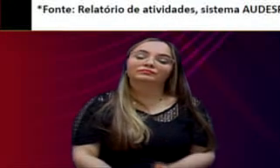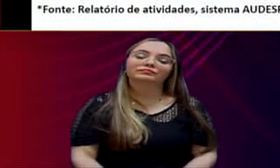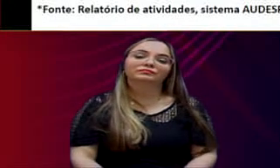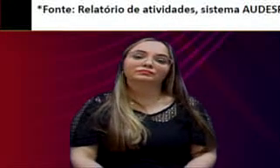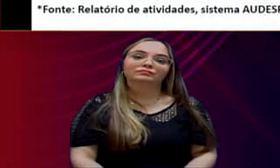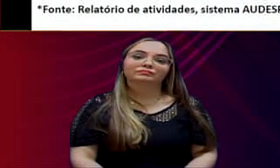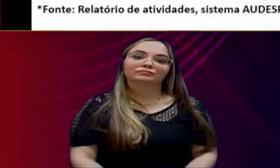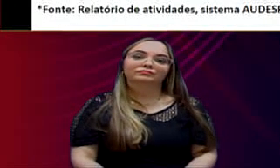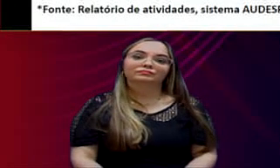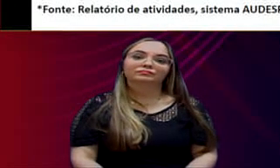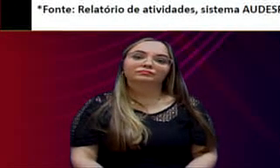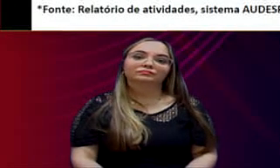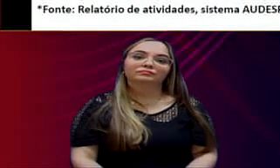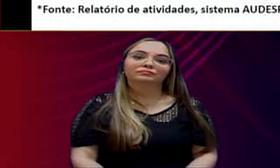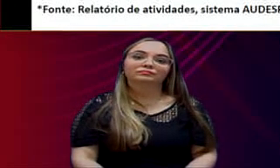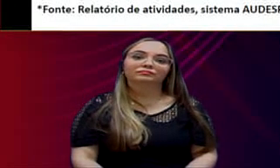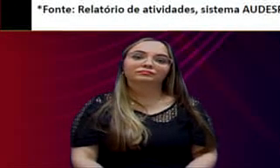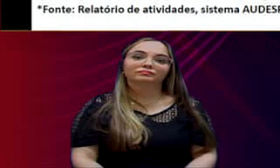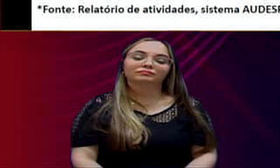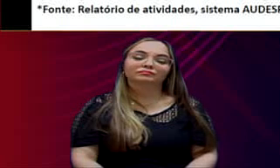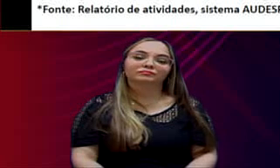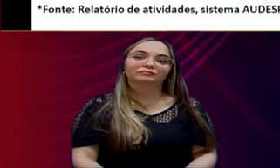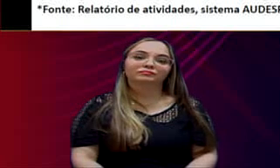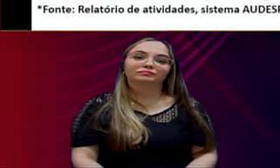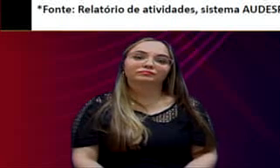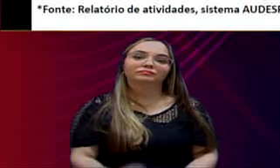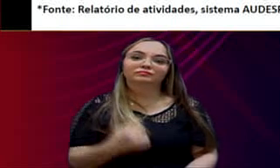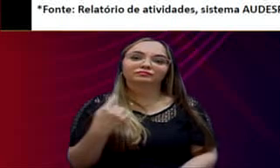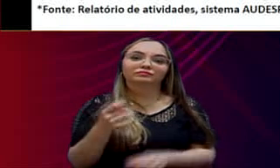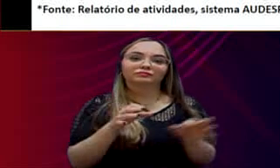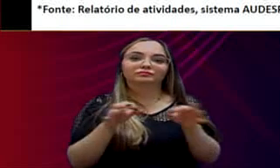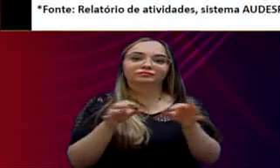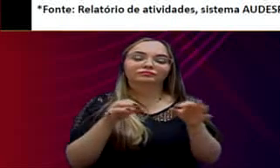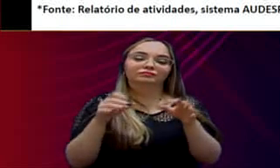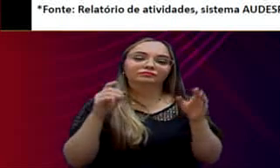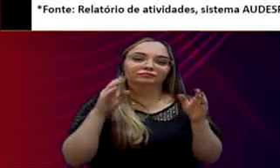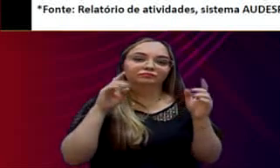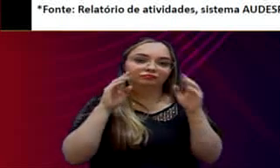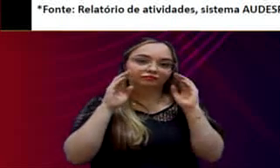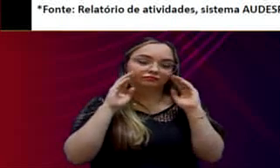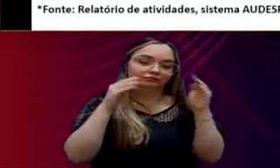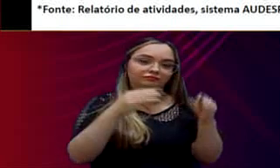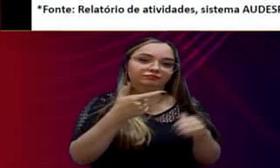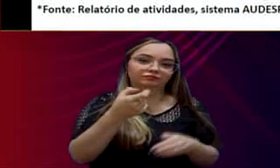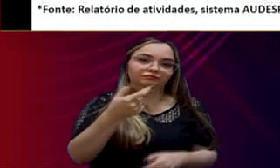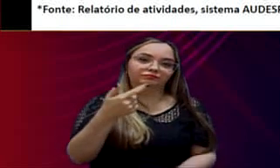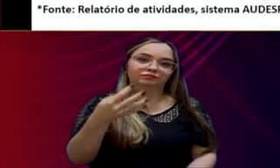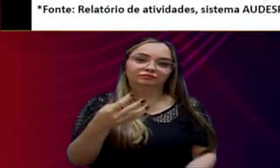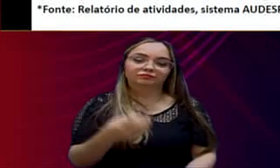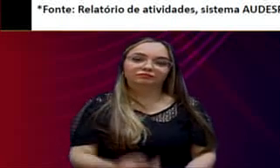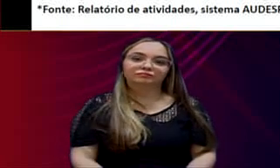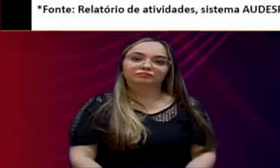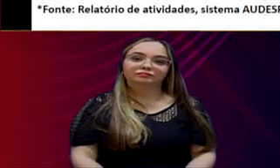a sua projeção dos seus programas e ações e suas metas para 2024